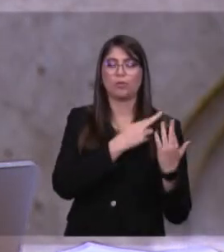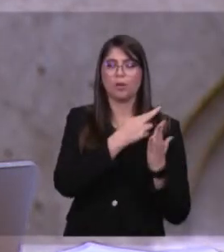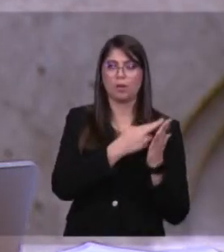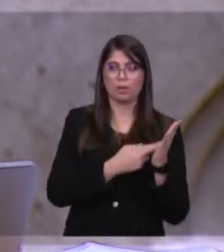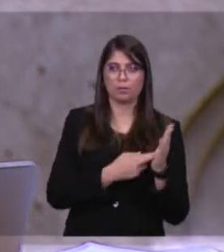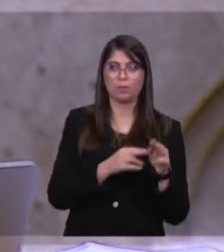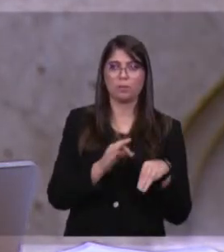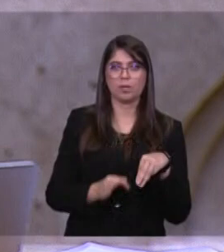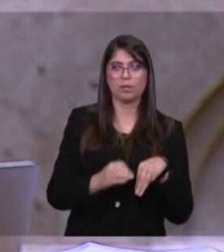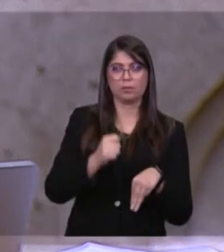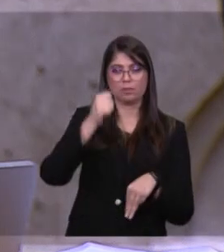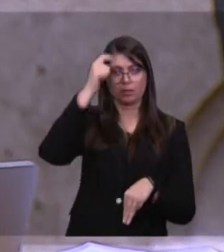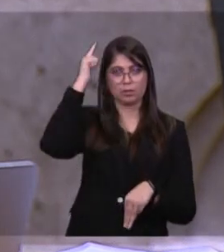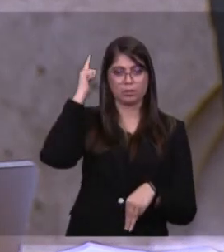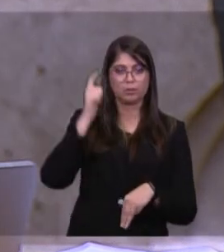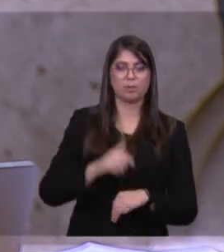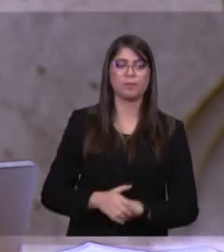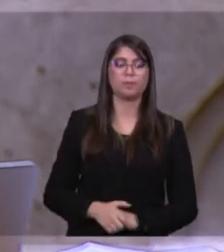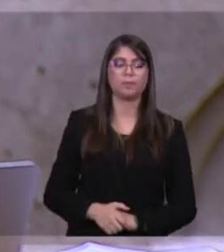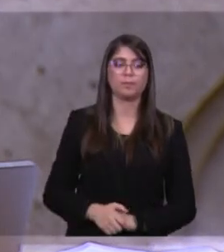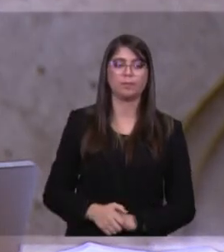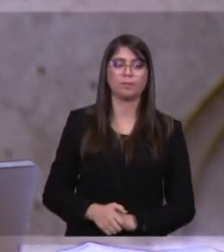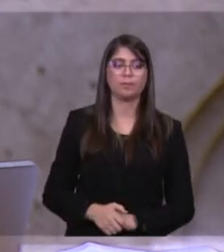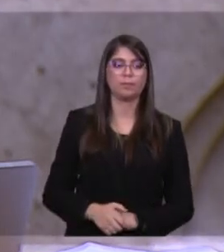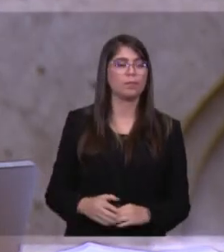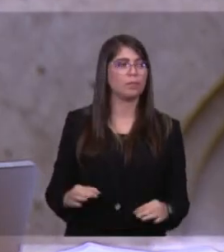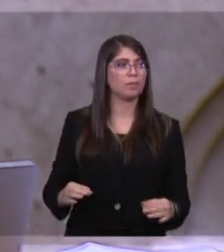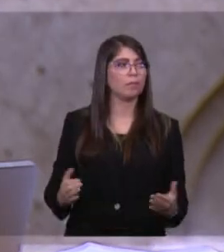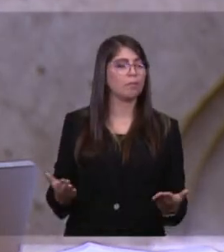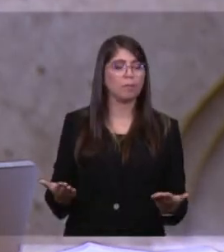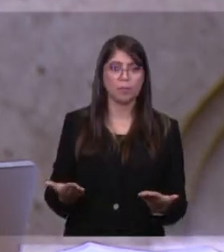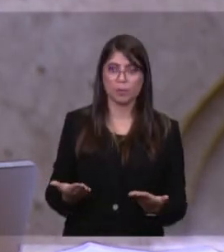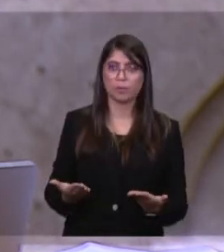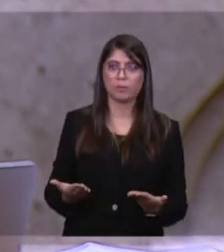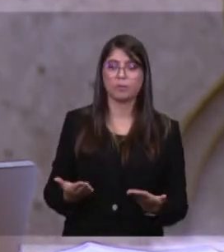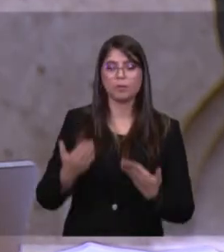ministro Alexandre de Moraes. Nada mais havendo,